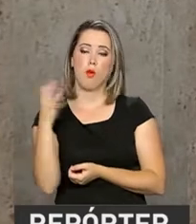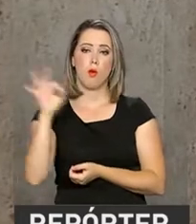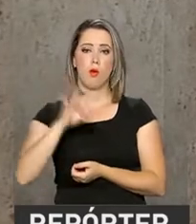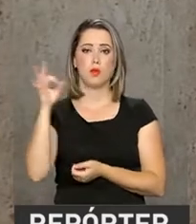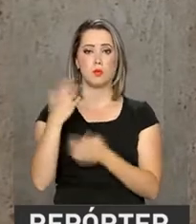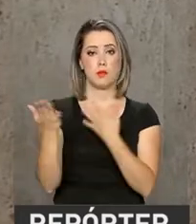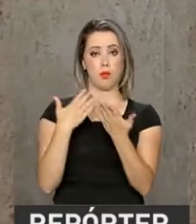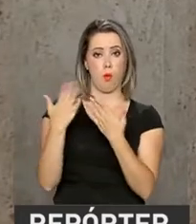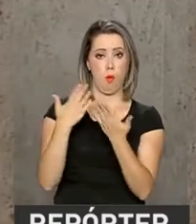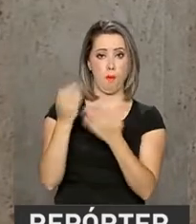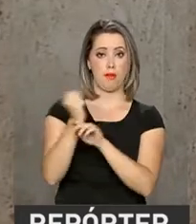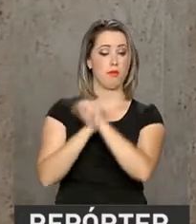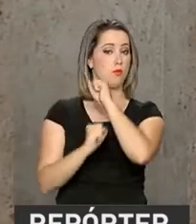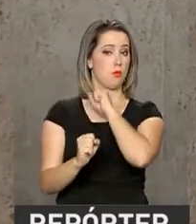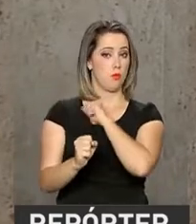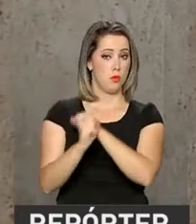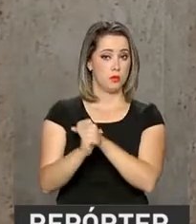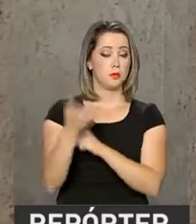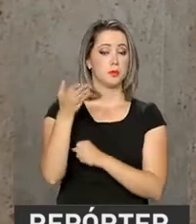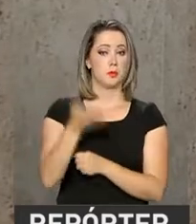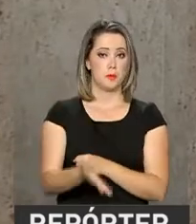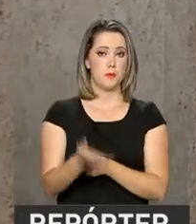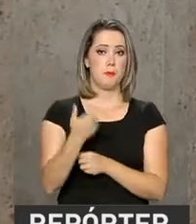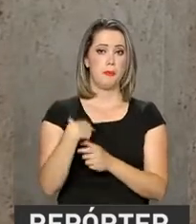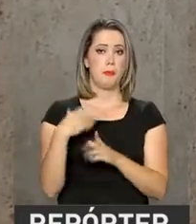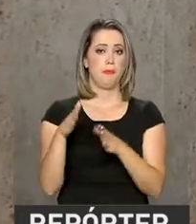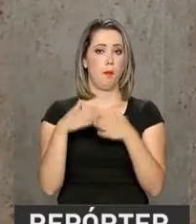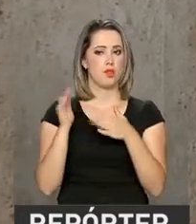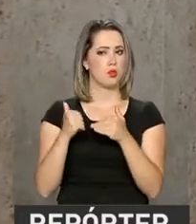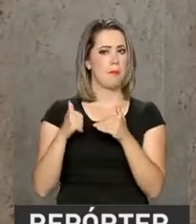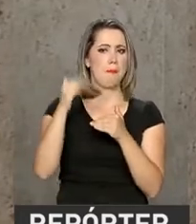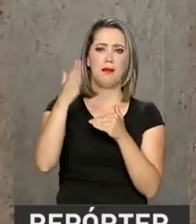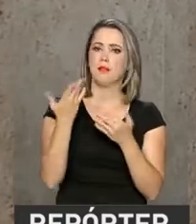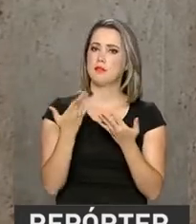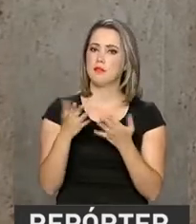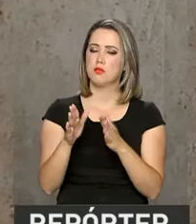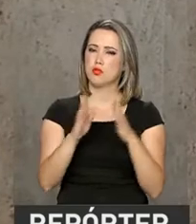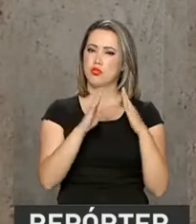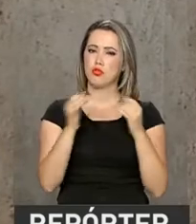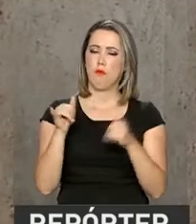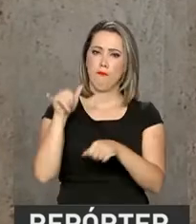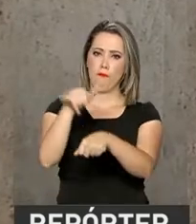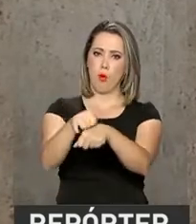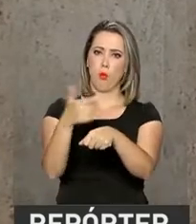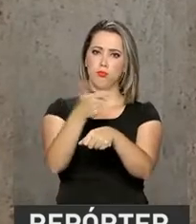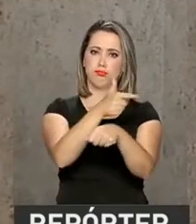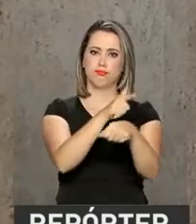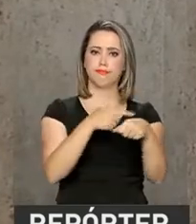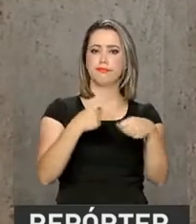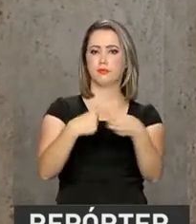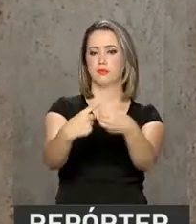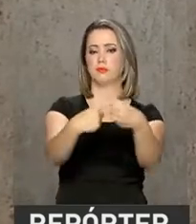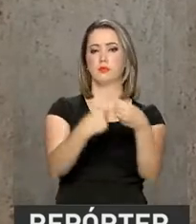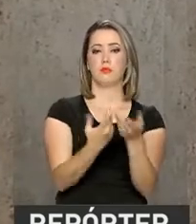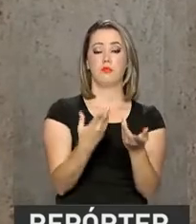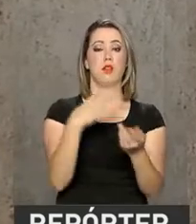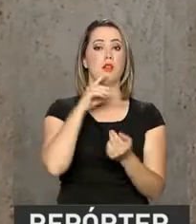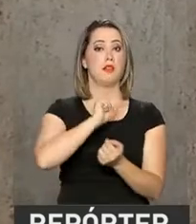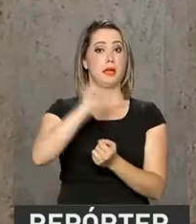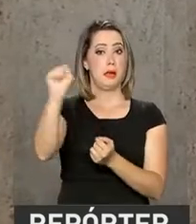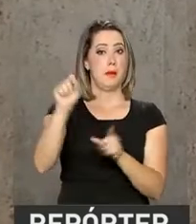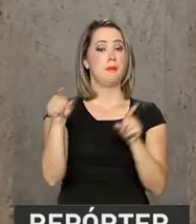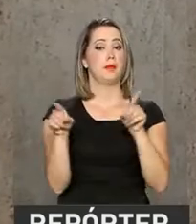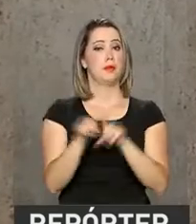em comparação com março de 2016 por demanda de voo doméstico. Em abril, o crescimento foi de 3,2%, que